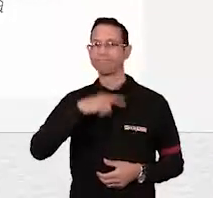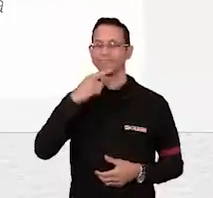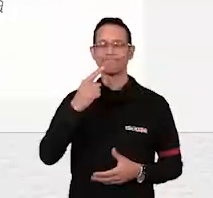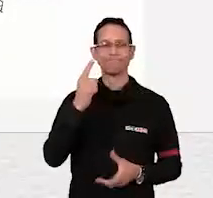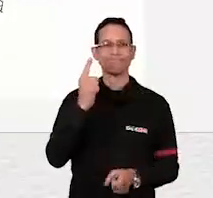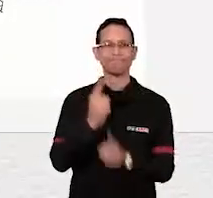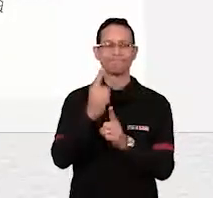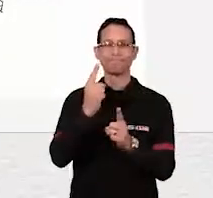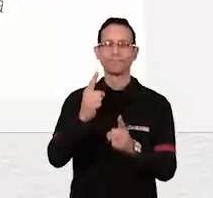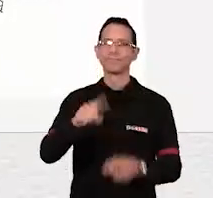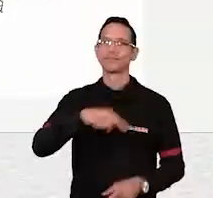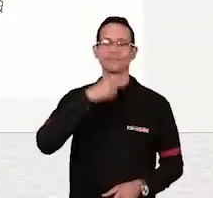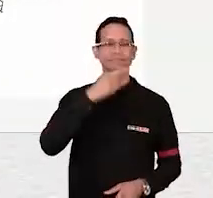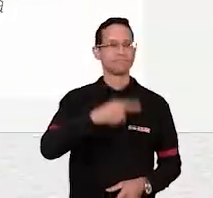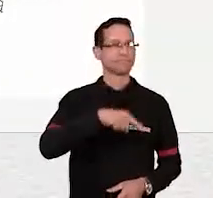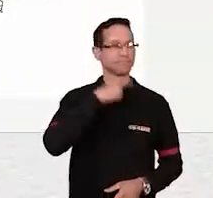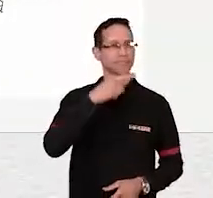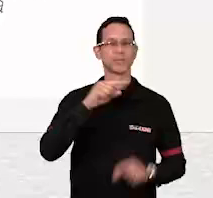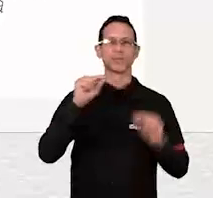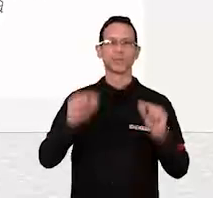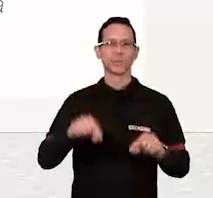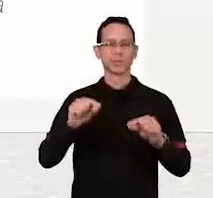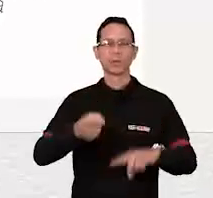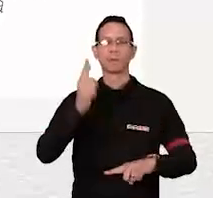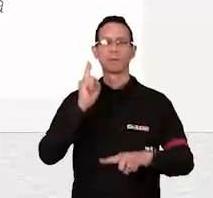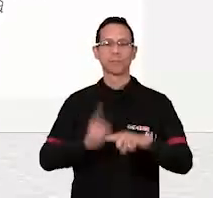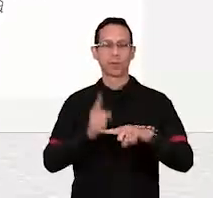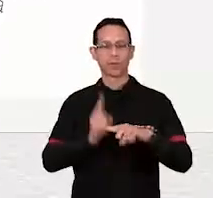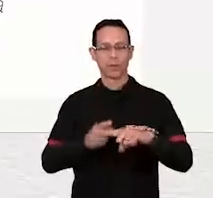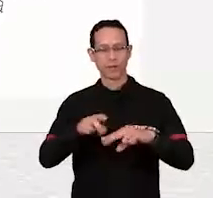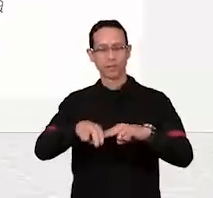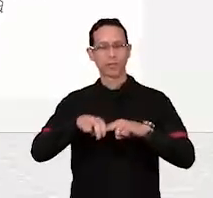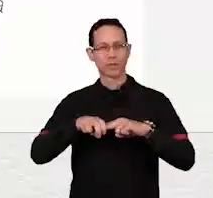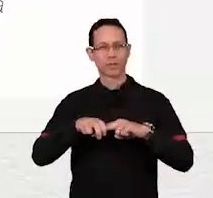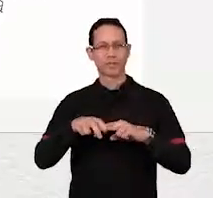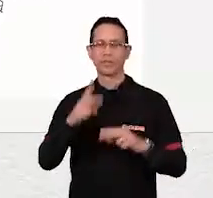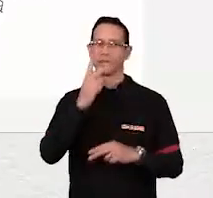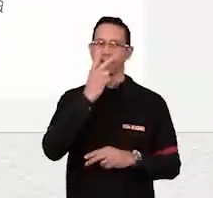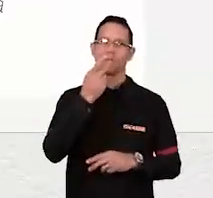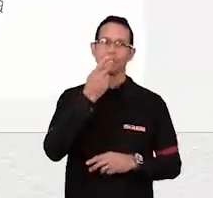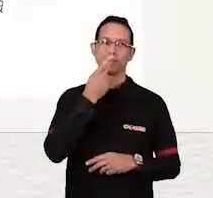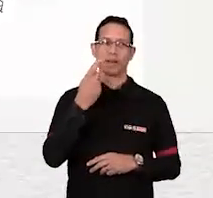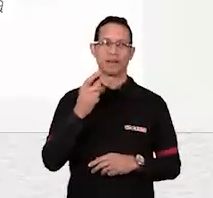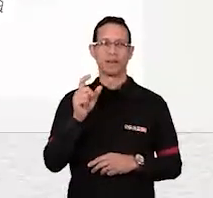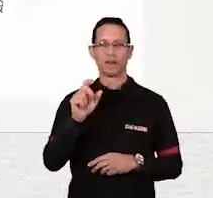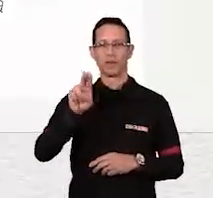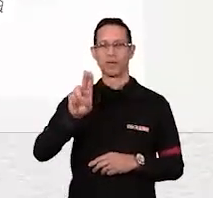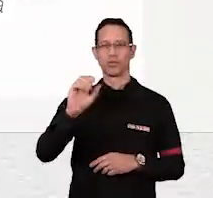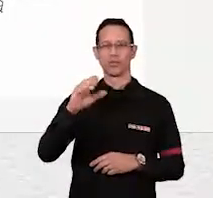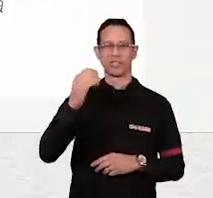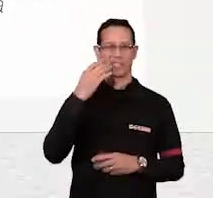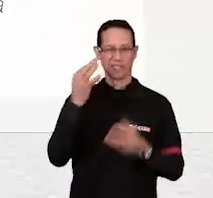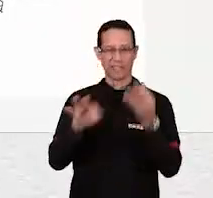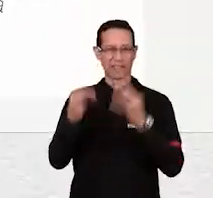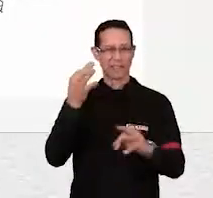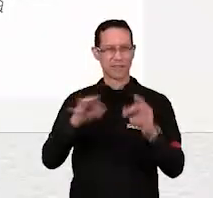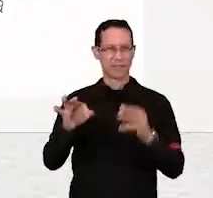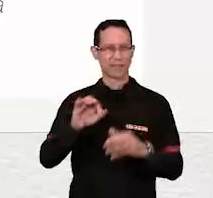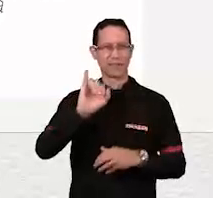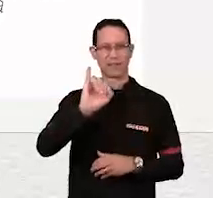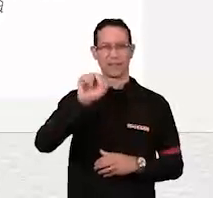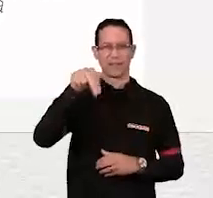entender o que eles têm, né? E aí a gente tem chamado isso de úlcera indolente, e quando a gente